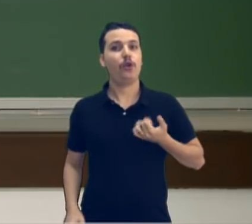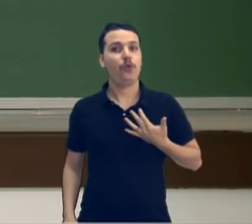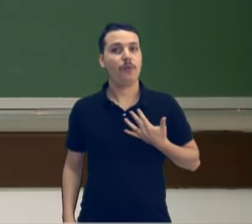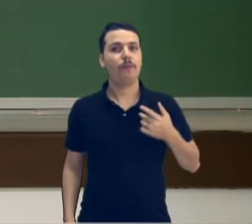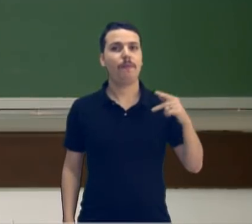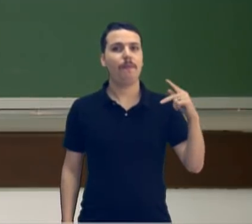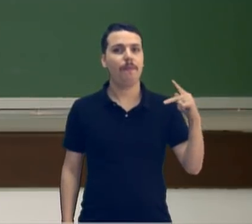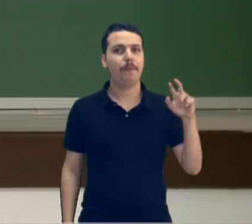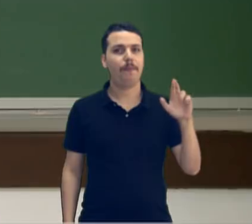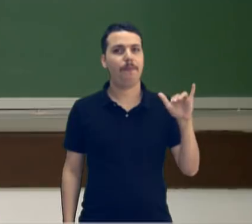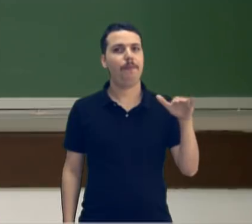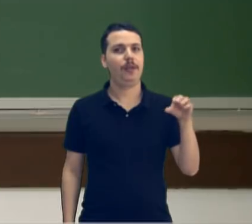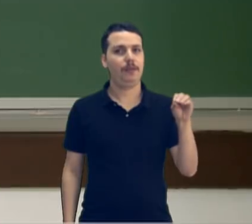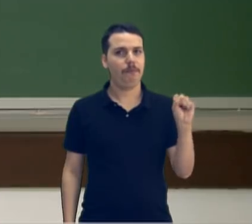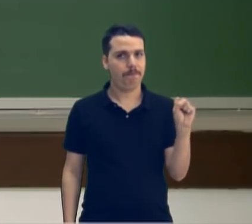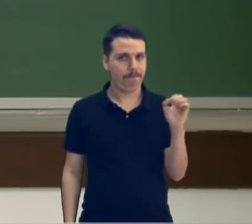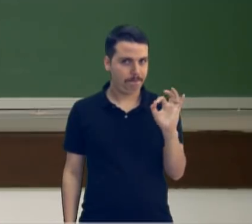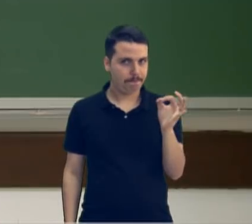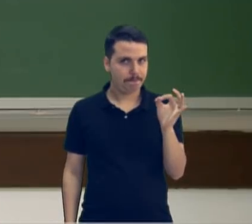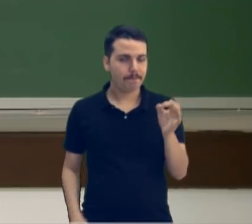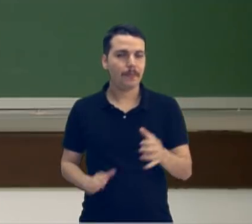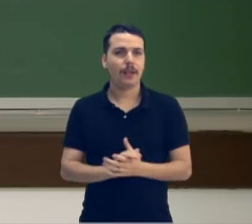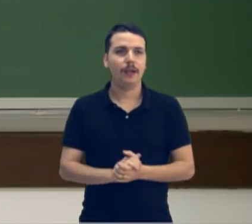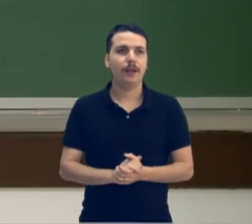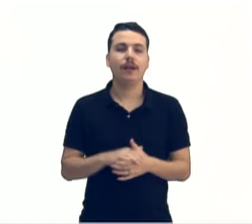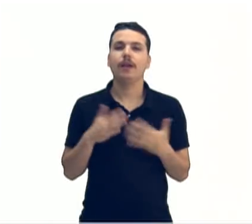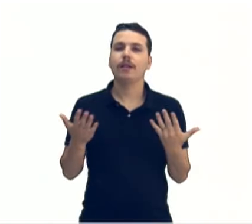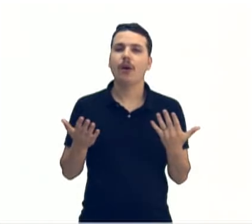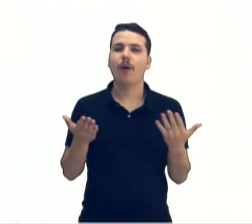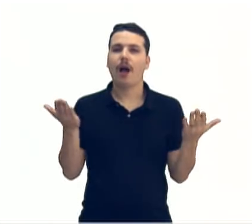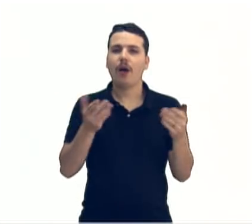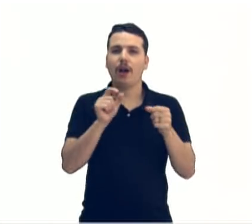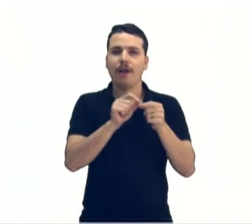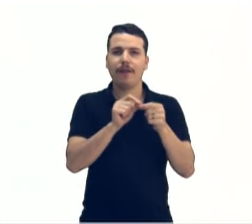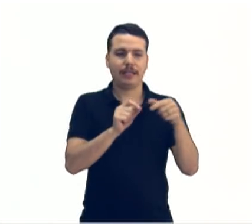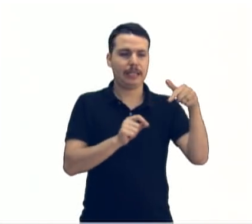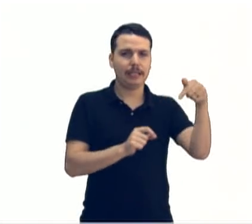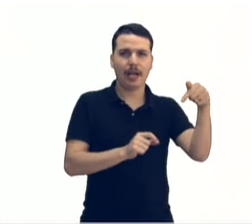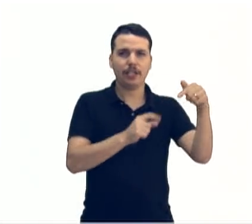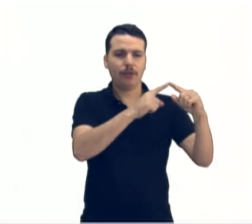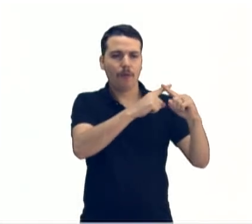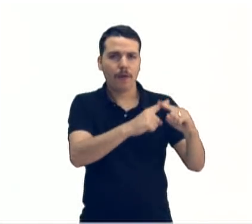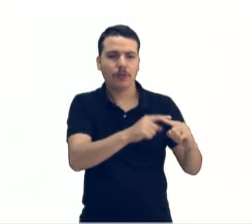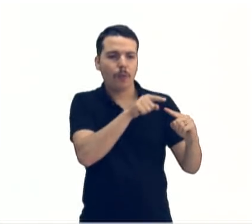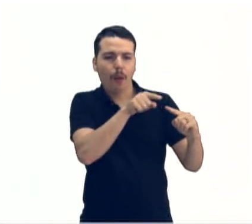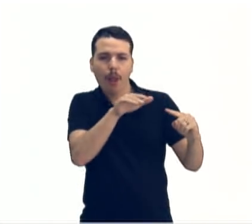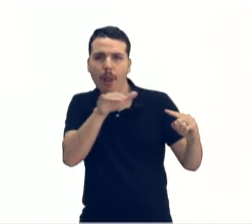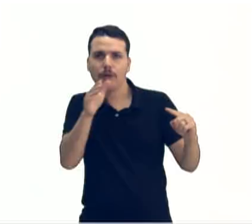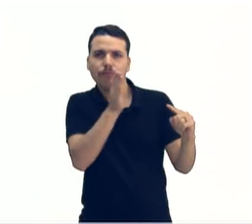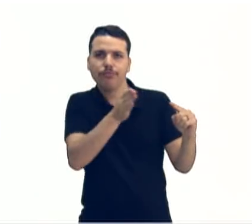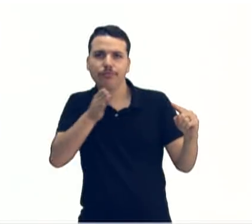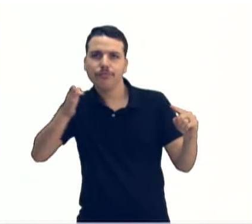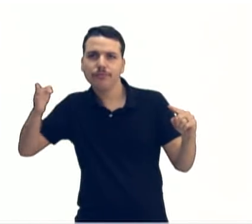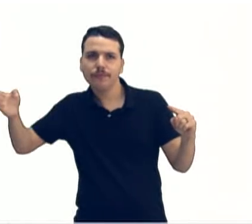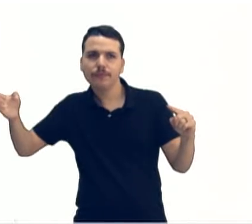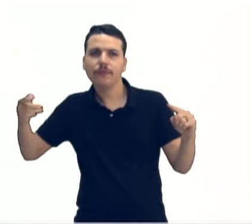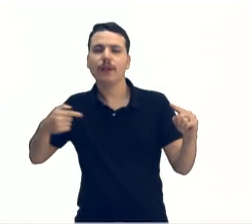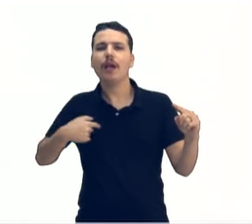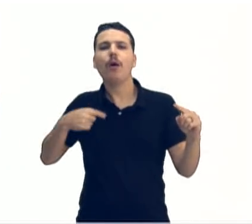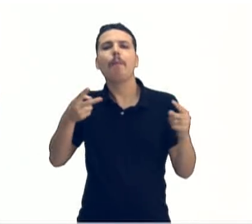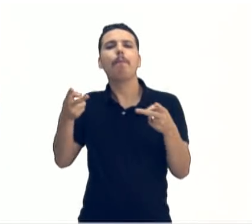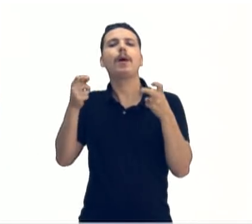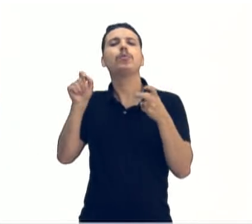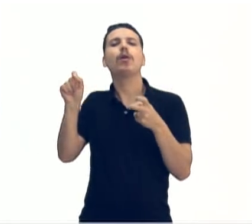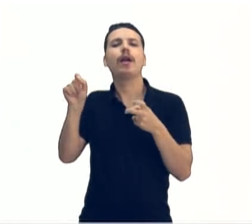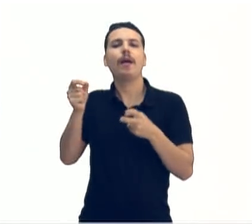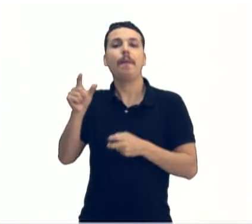números primos. Se eu determinar os múltiplos de 7 e os múltiplos de 11, eu vou chegar na conclusão que